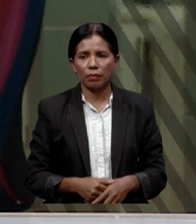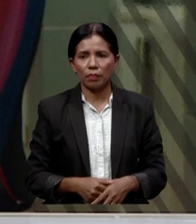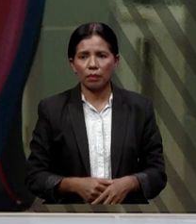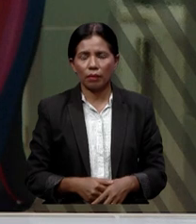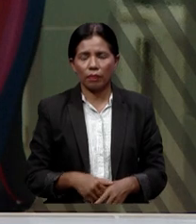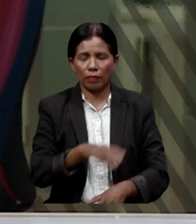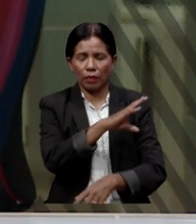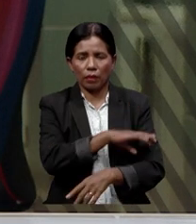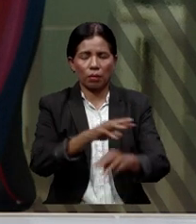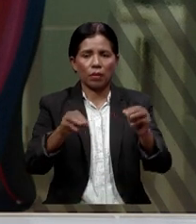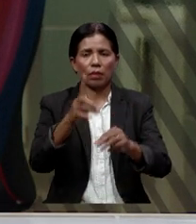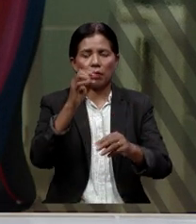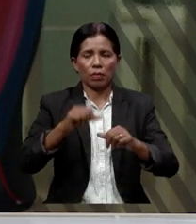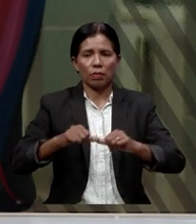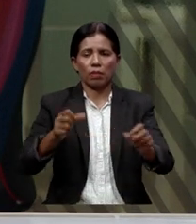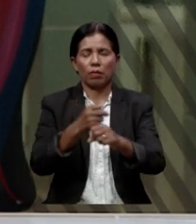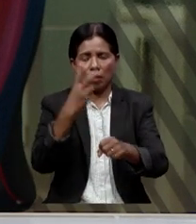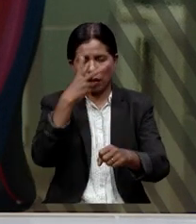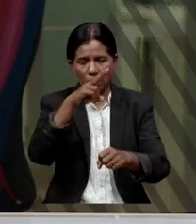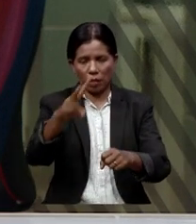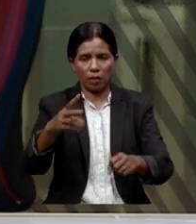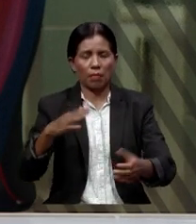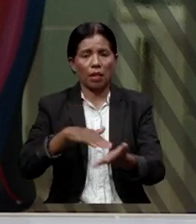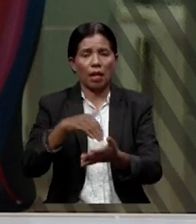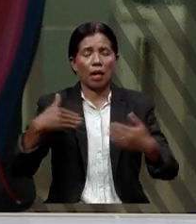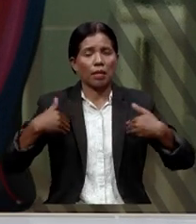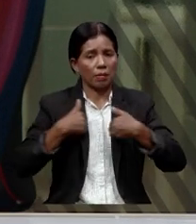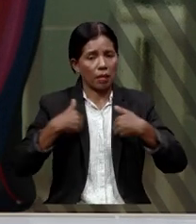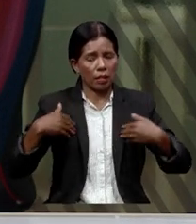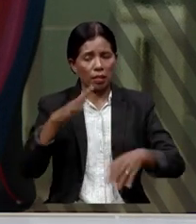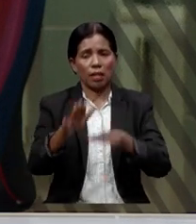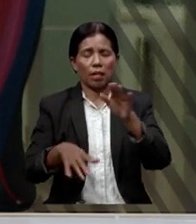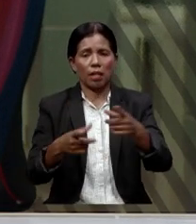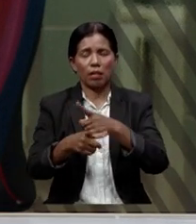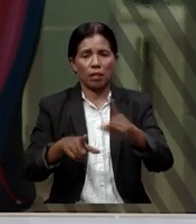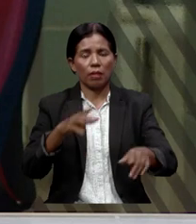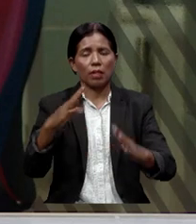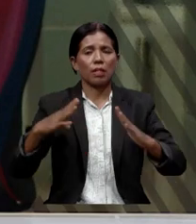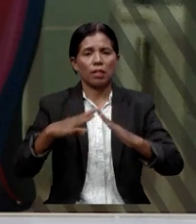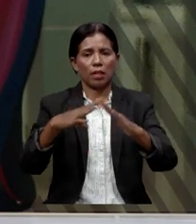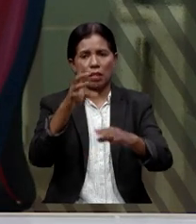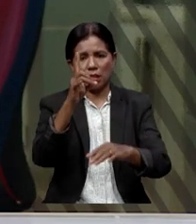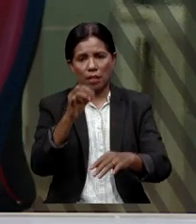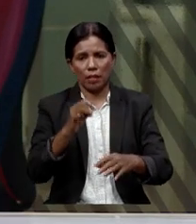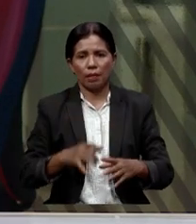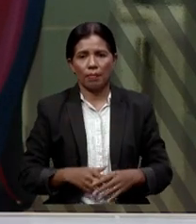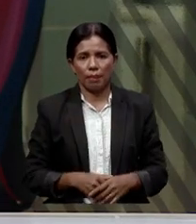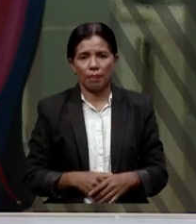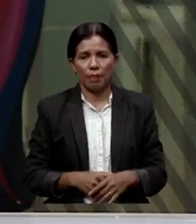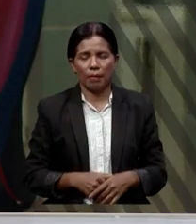Guaras deste município de Dili continuam a operação para animal sirenebel ao livre e a cidade de Dili.